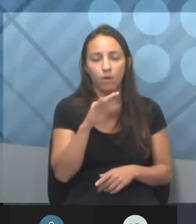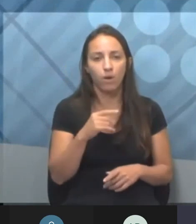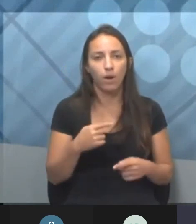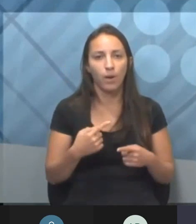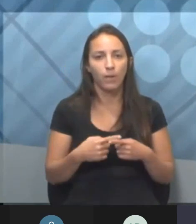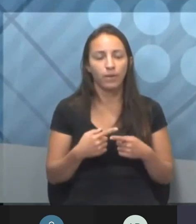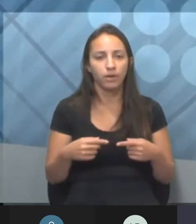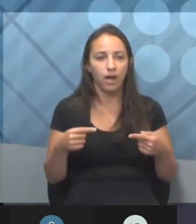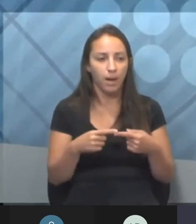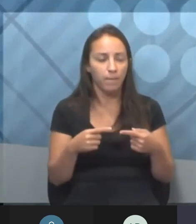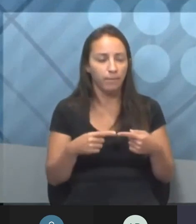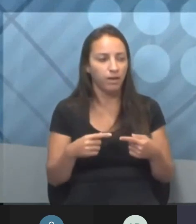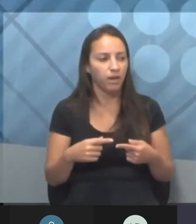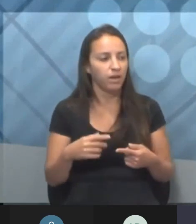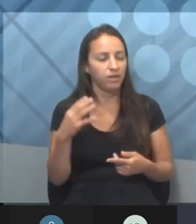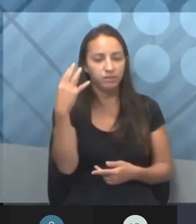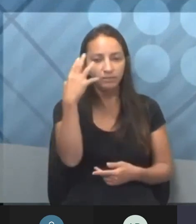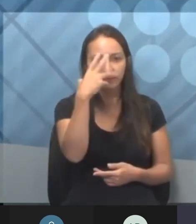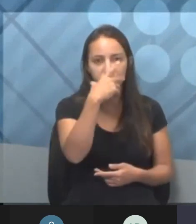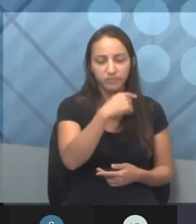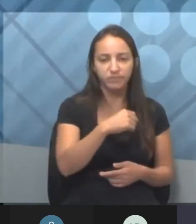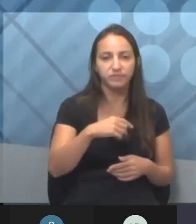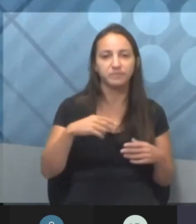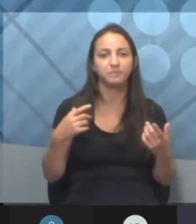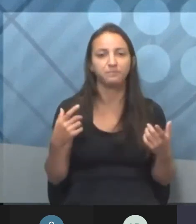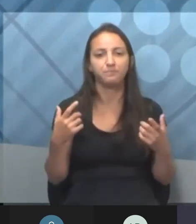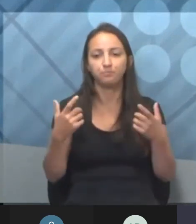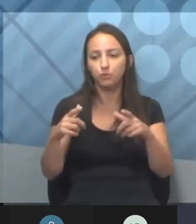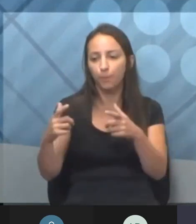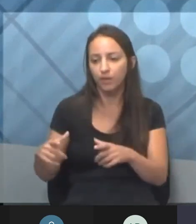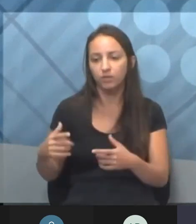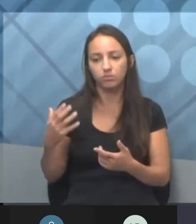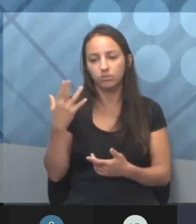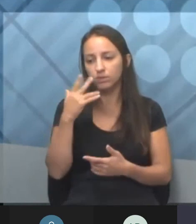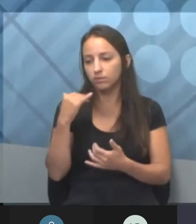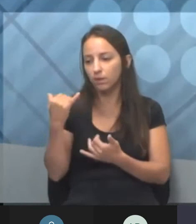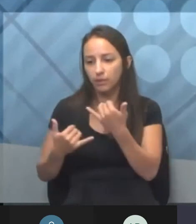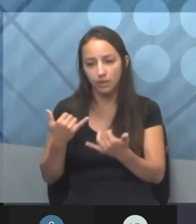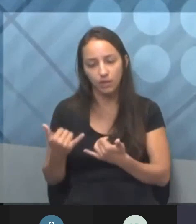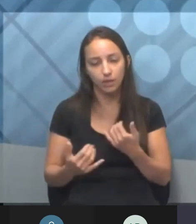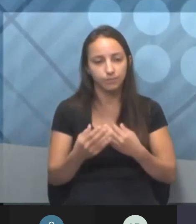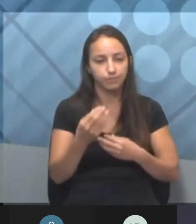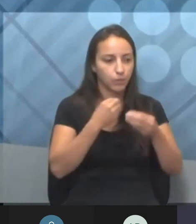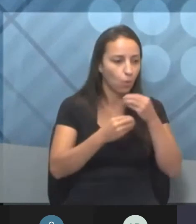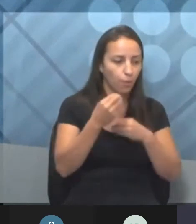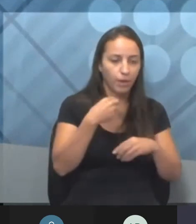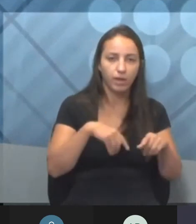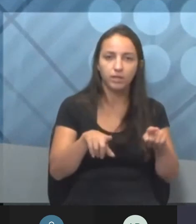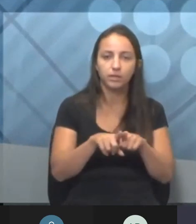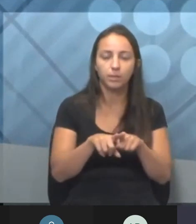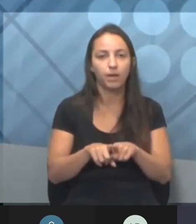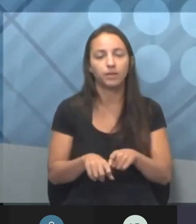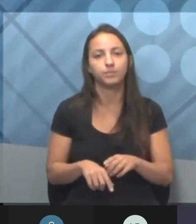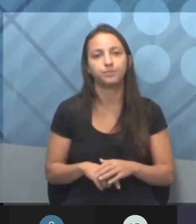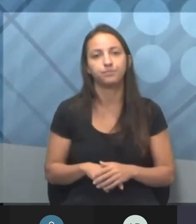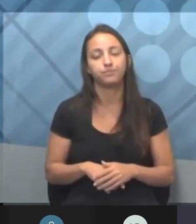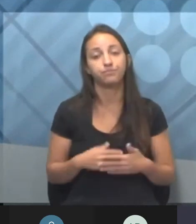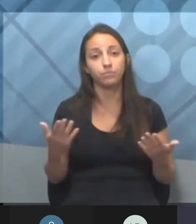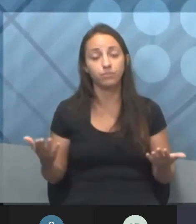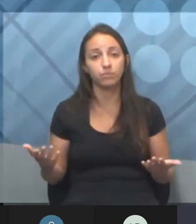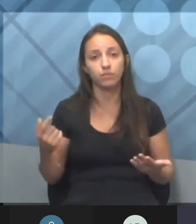estética do ambiente. E por que não no ambiente em que a criança vai brincar e se alimentar, como o pátio coberto,